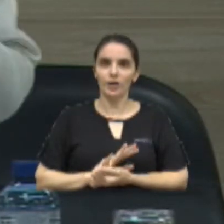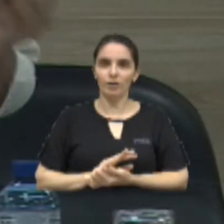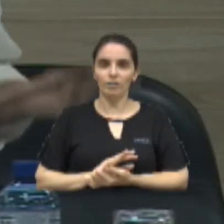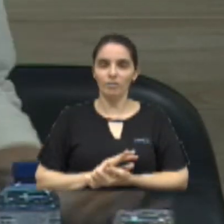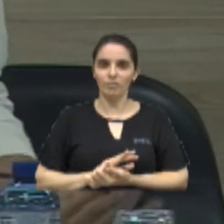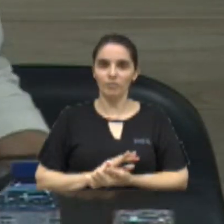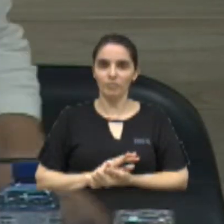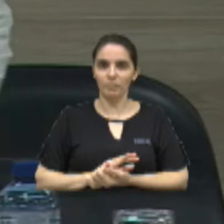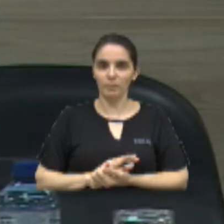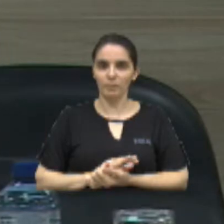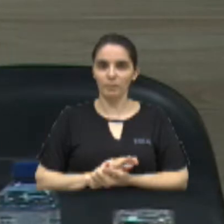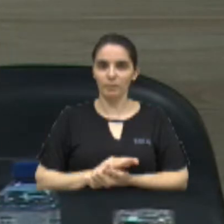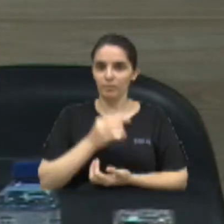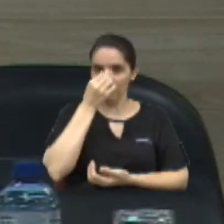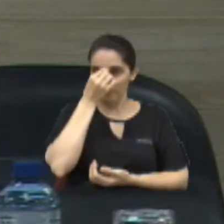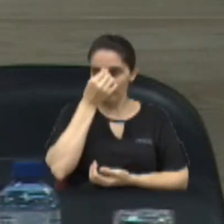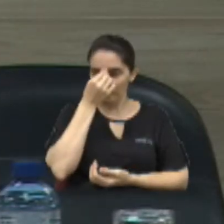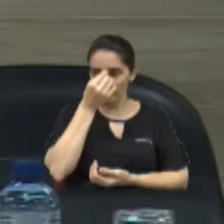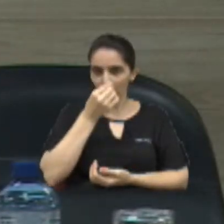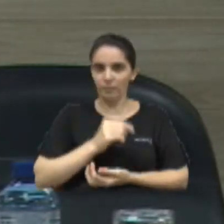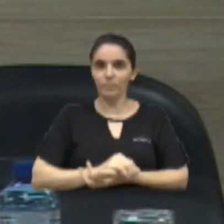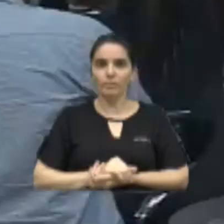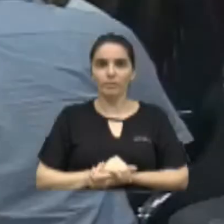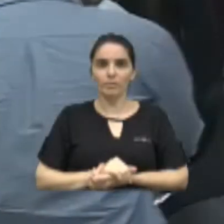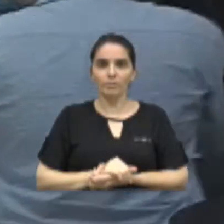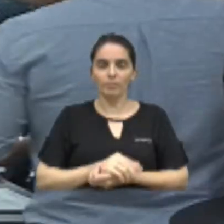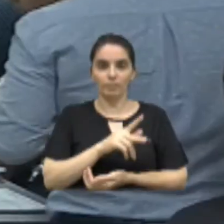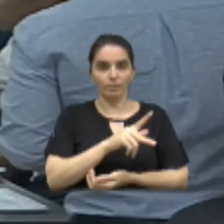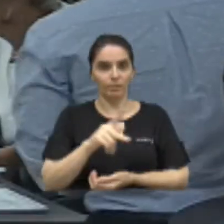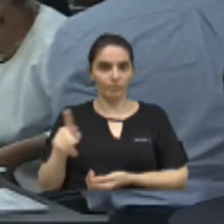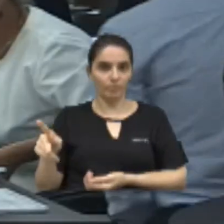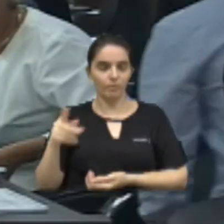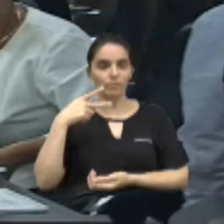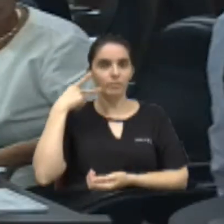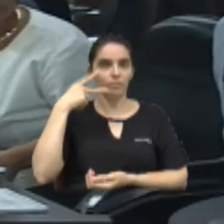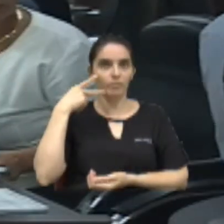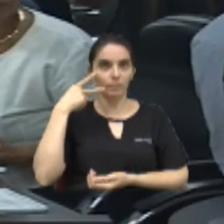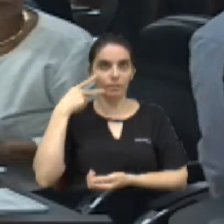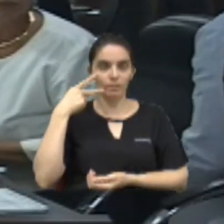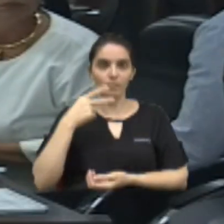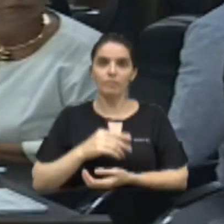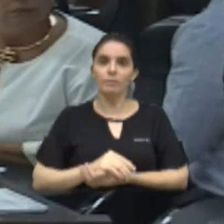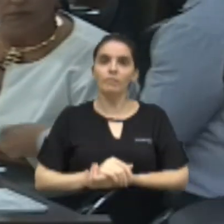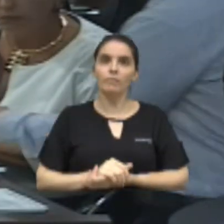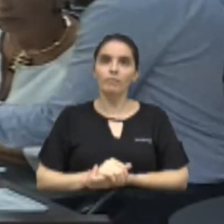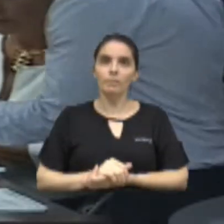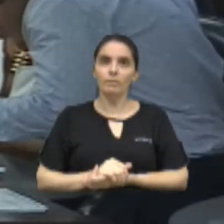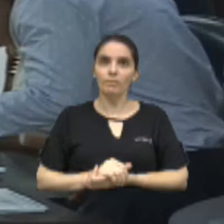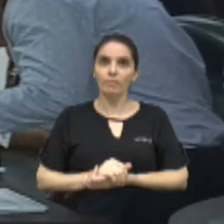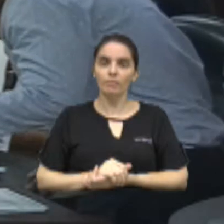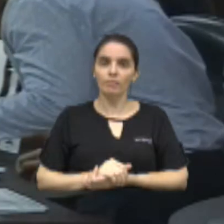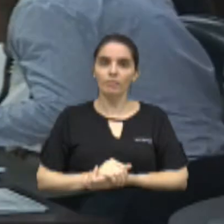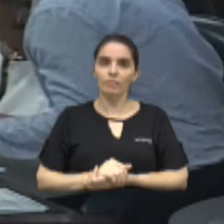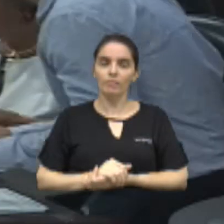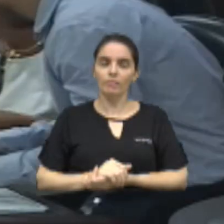presidente. Jorge Freitas. Senhor presidente, senhoras e senhores vereadores, É importante